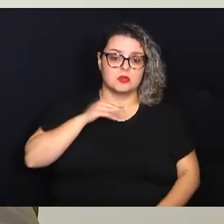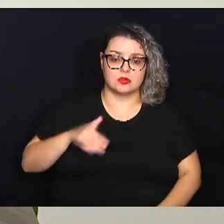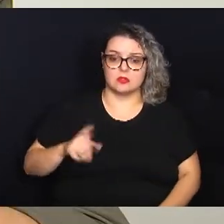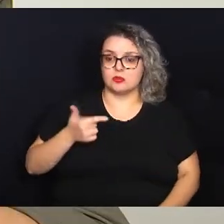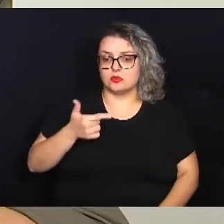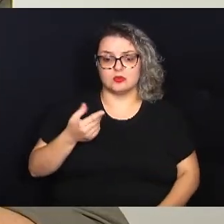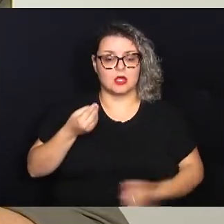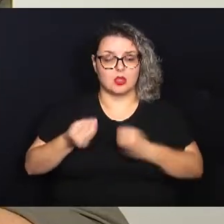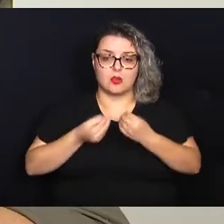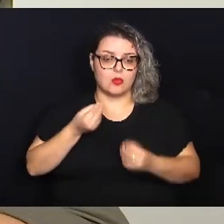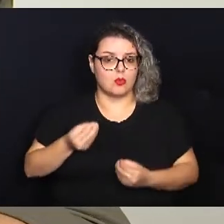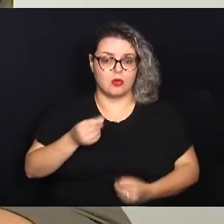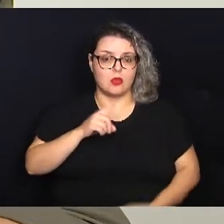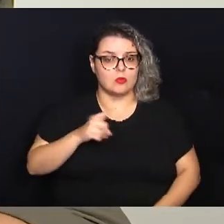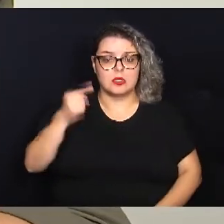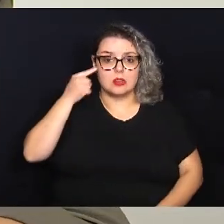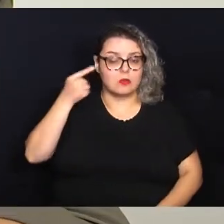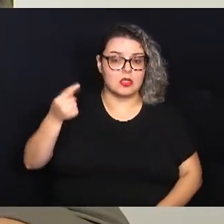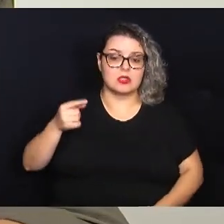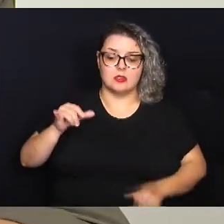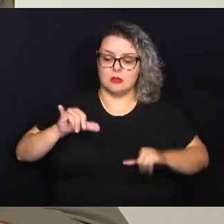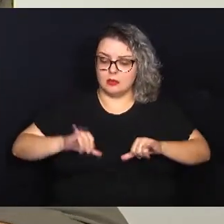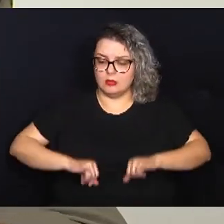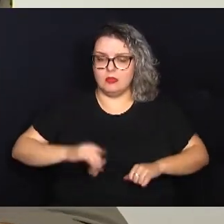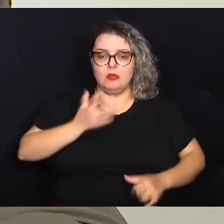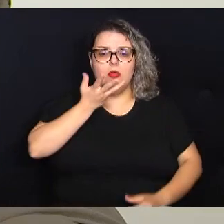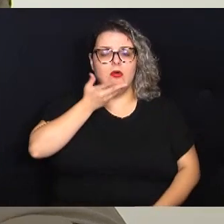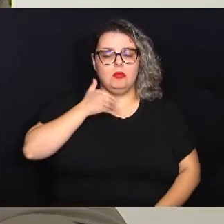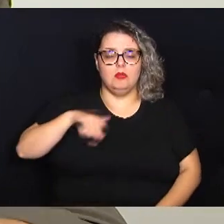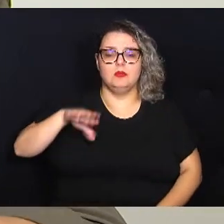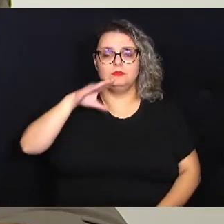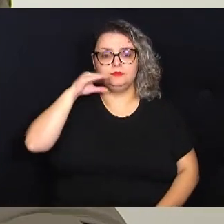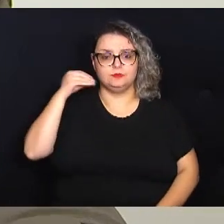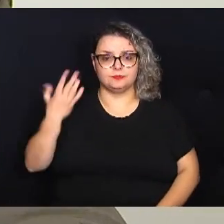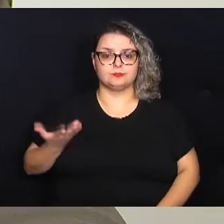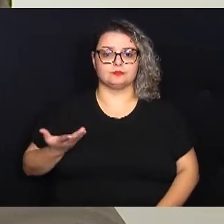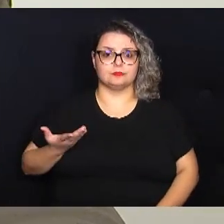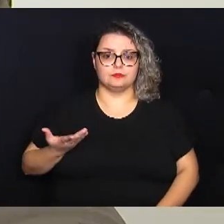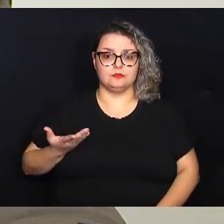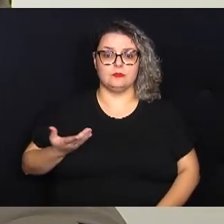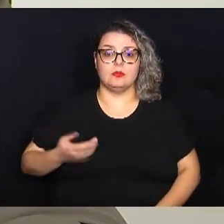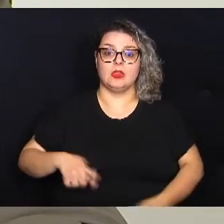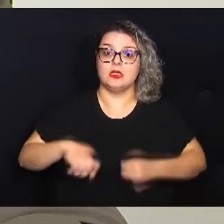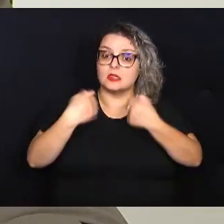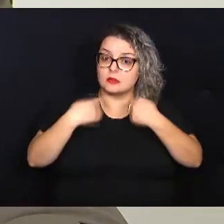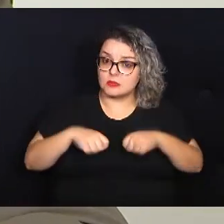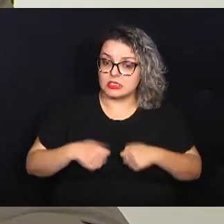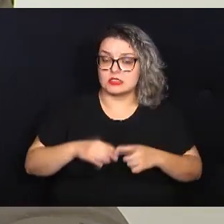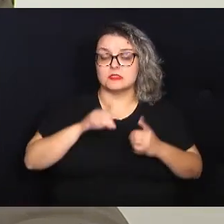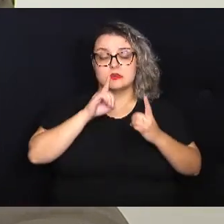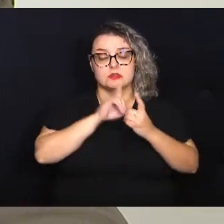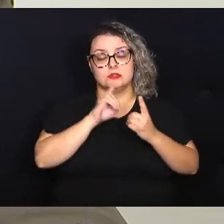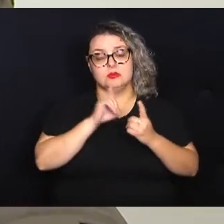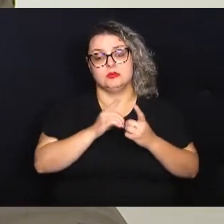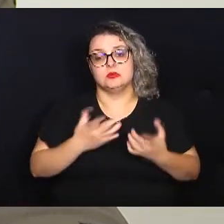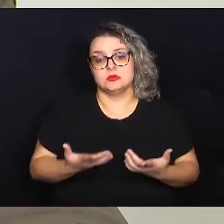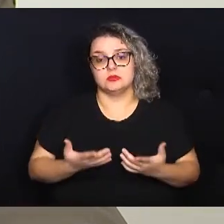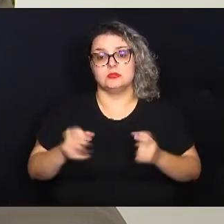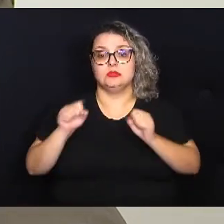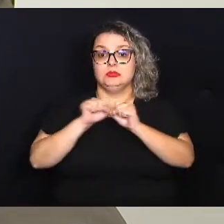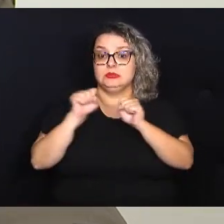dessas crianças. Não dá para não levar em consideração o sofrimento dessas crianças, desses adolescentes, e a necessidade